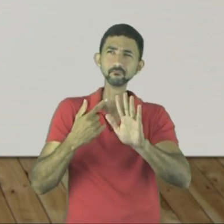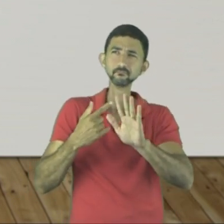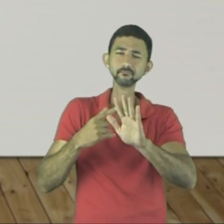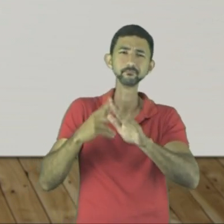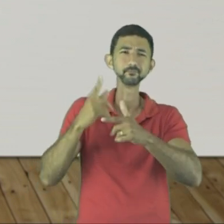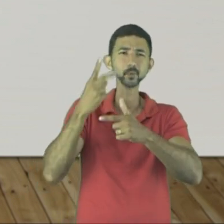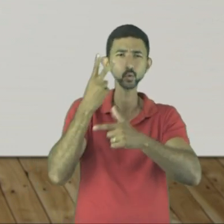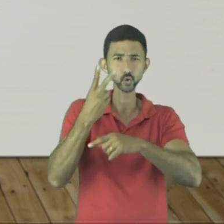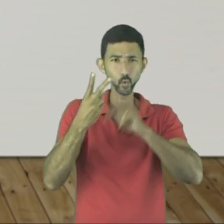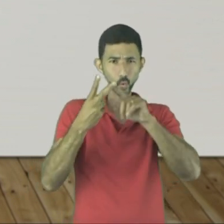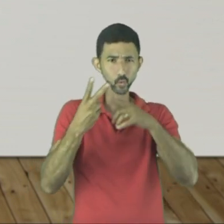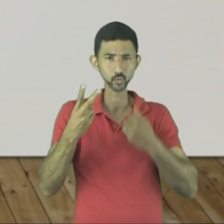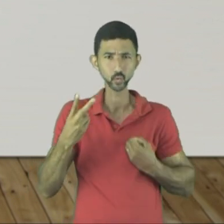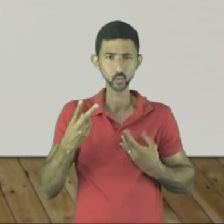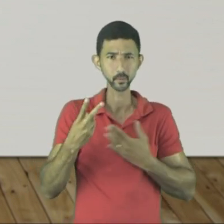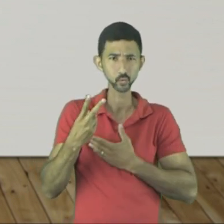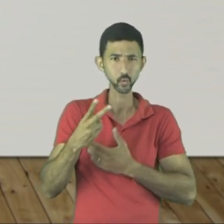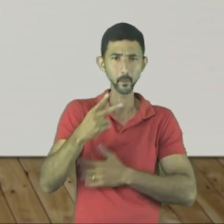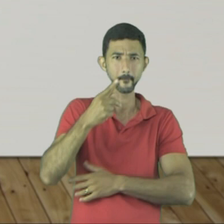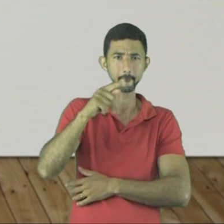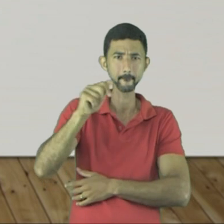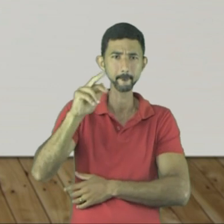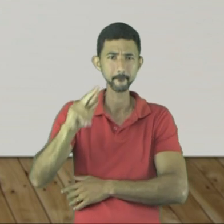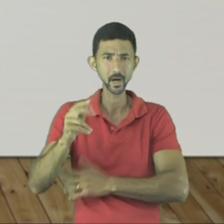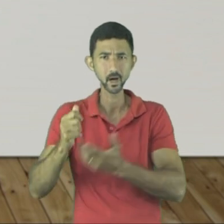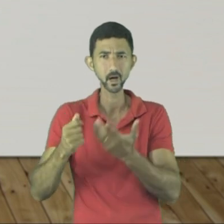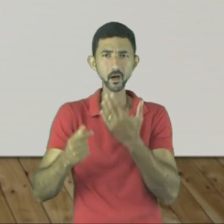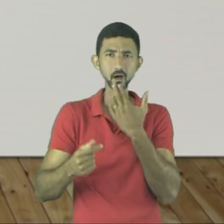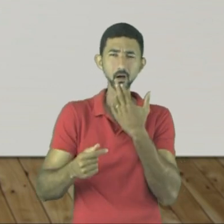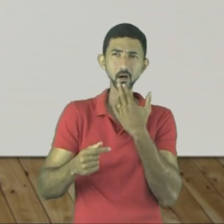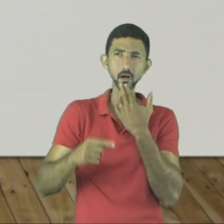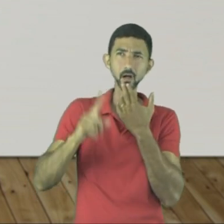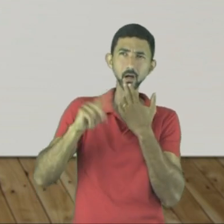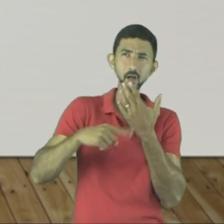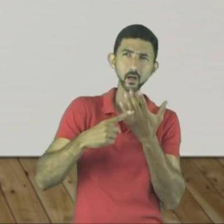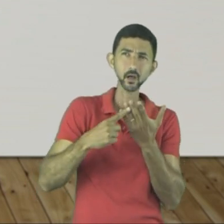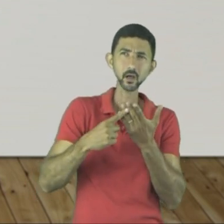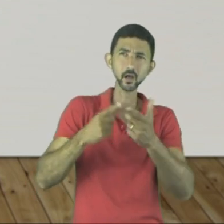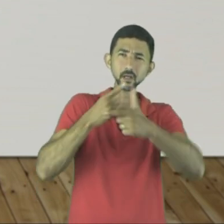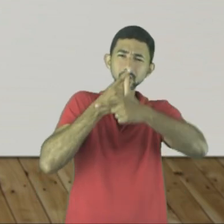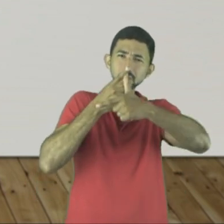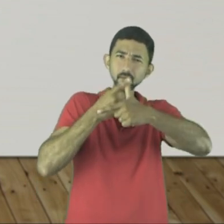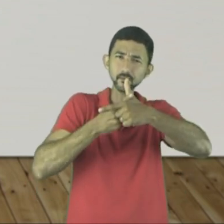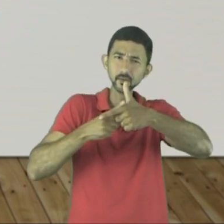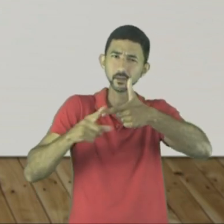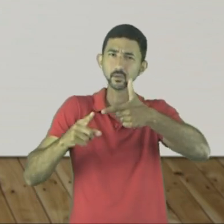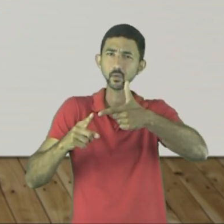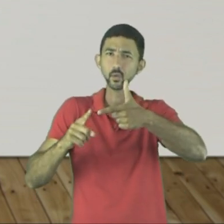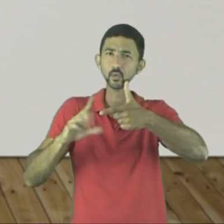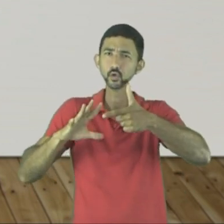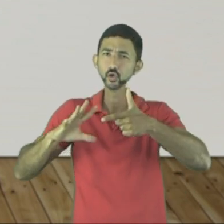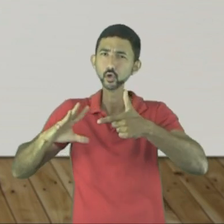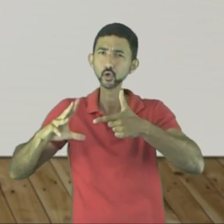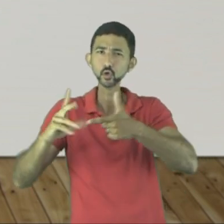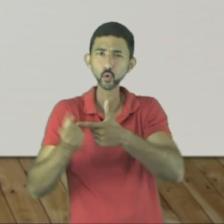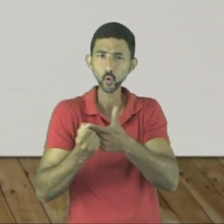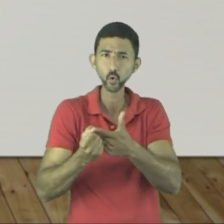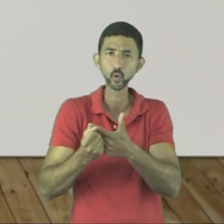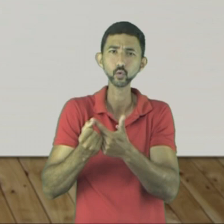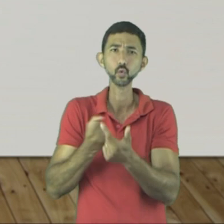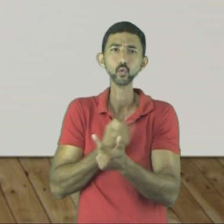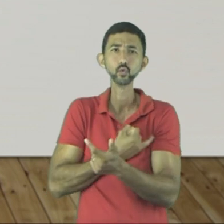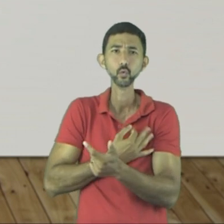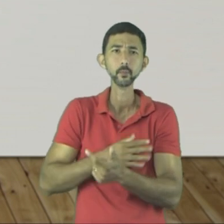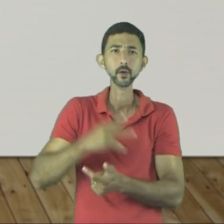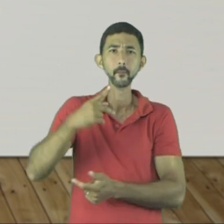o 2 é par, ele vai ser divisor de todos os números pares, que